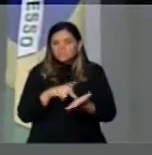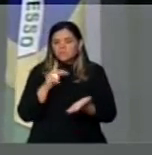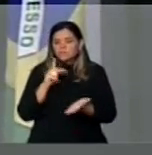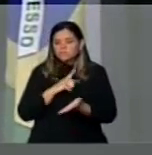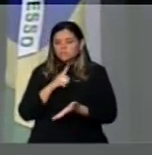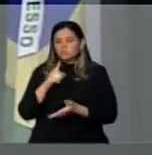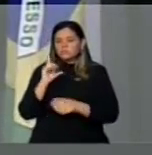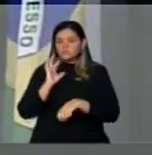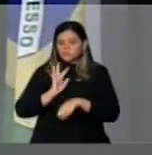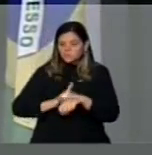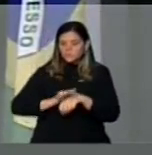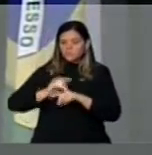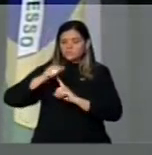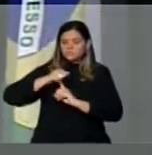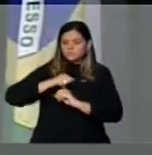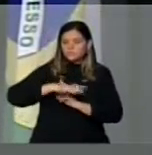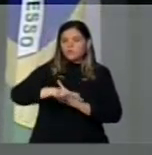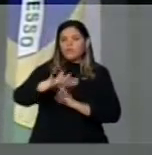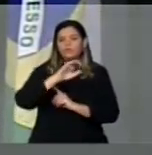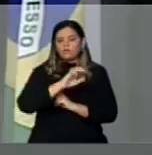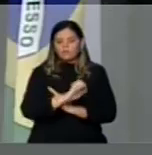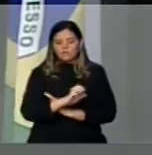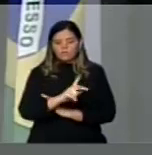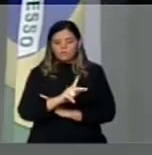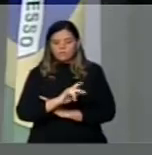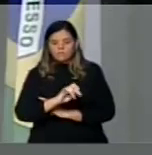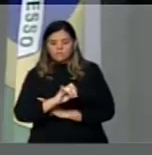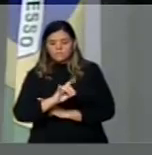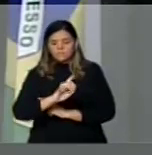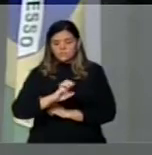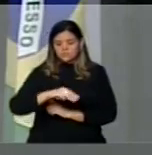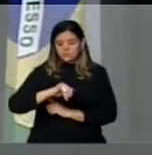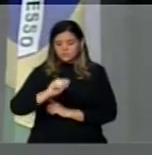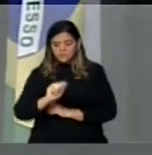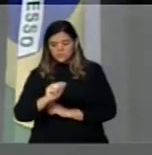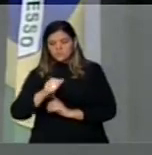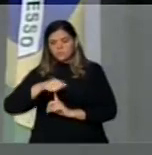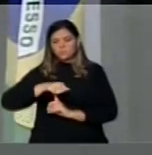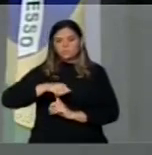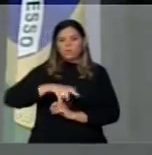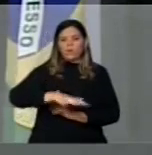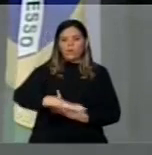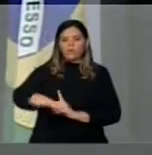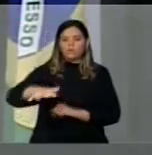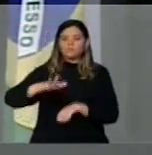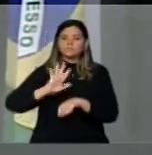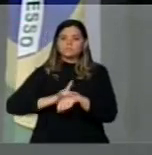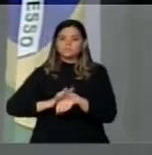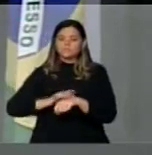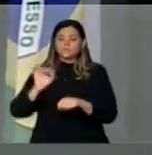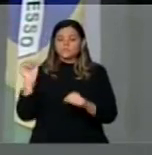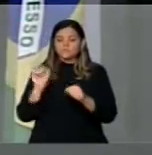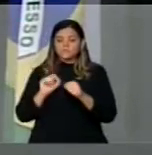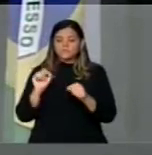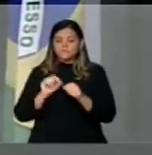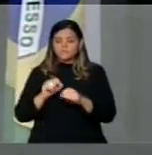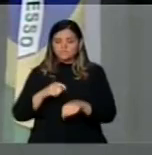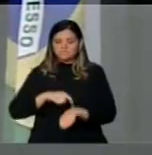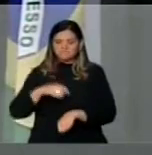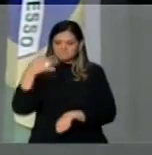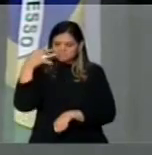de vigilância epidemiológica e fizeram de uma maneira muito